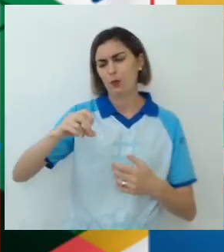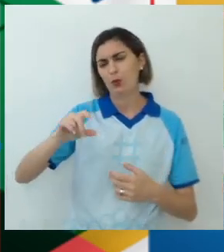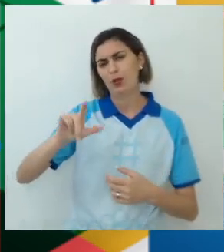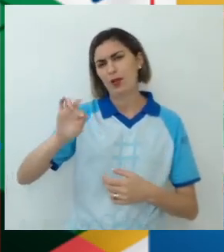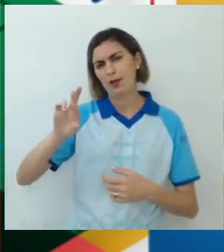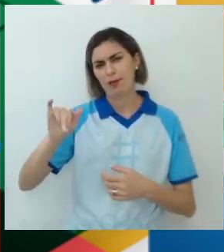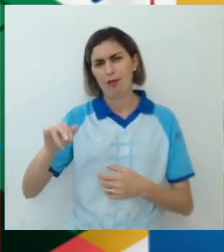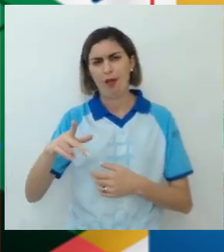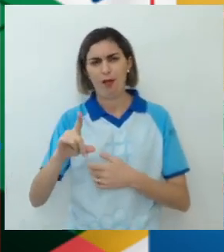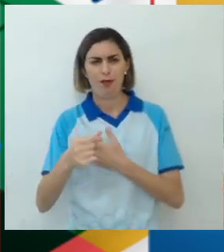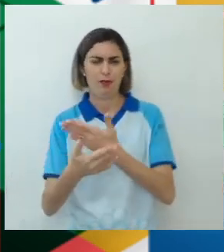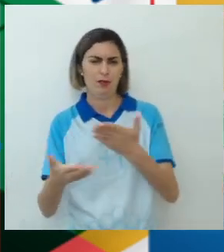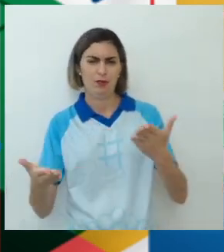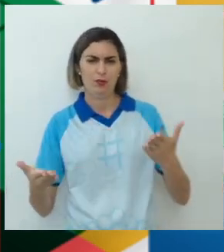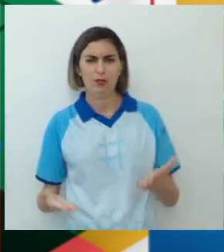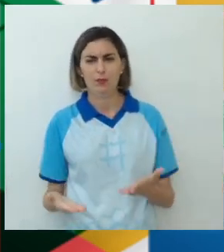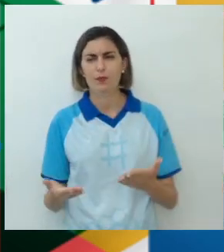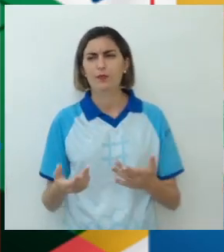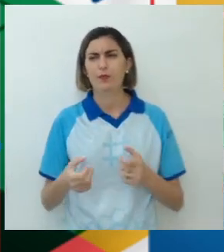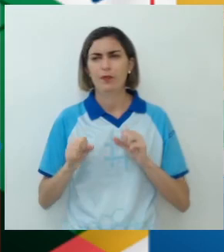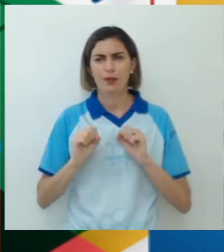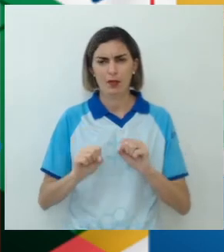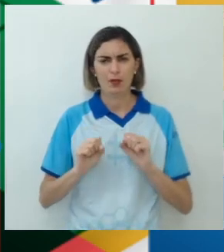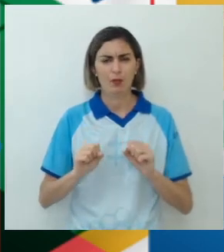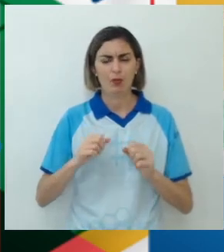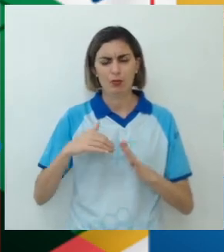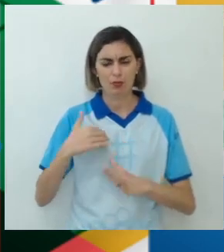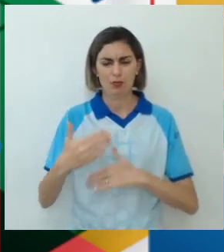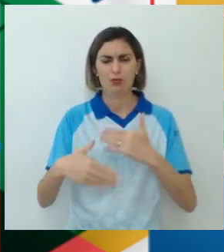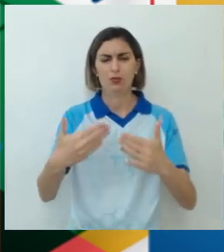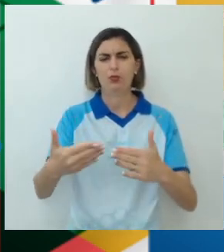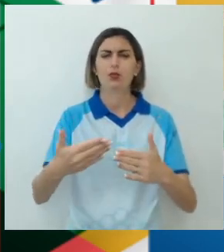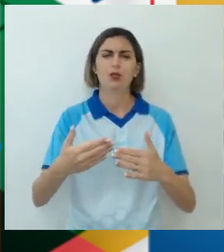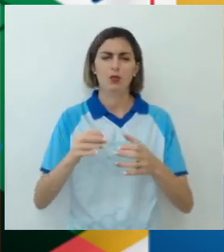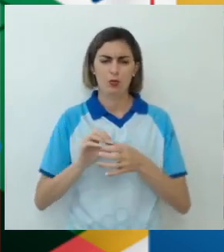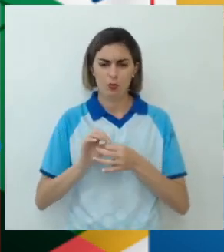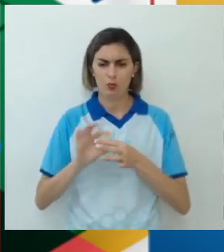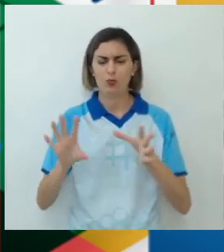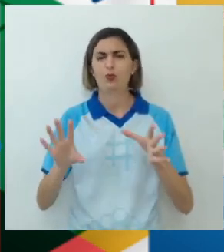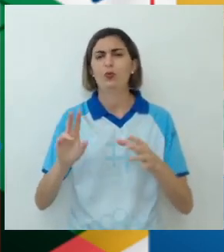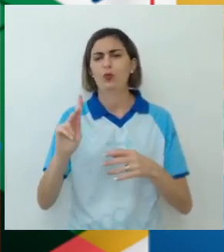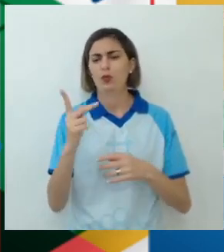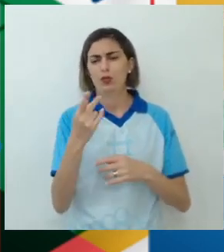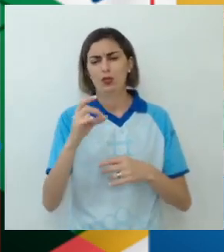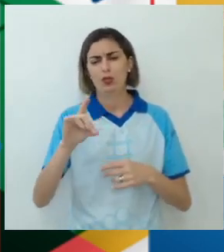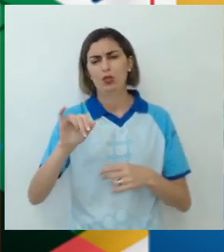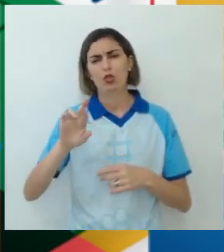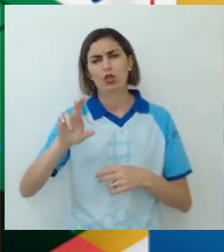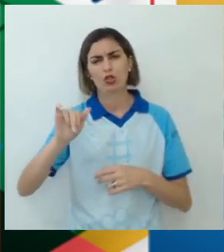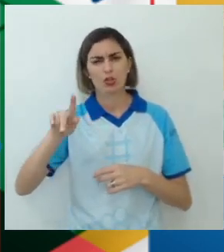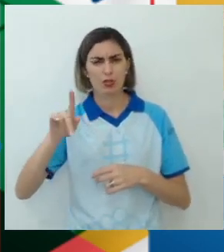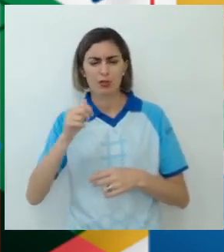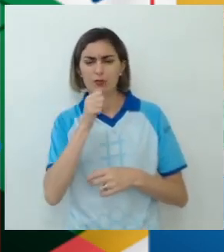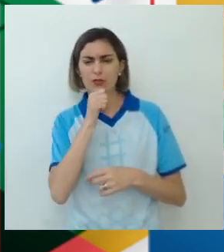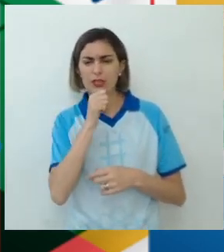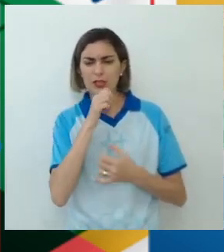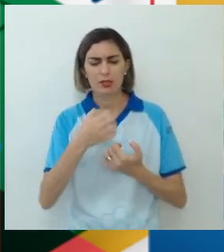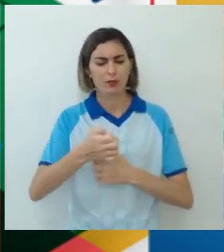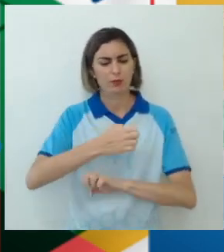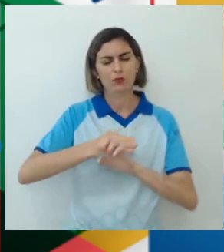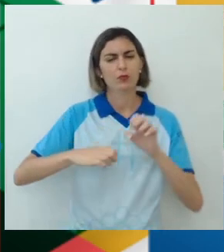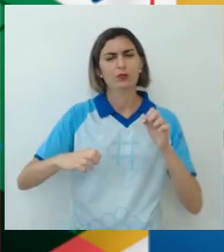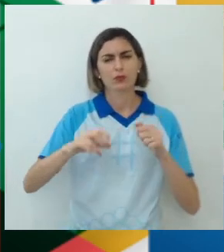polaridade causada pelos oxigênios, ela tem uma tendência a soltar o hidrogênio sem elétrons, ou